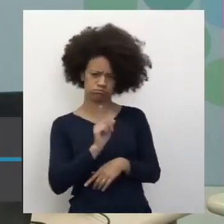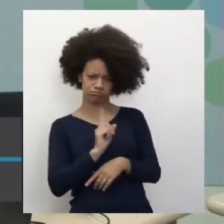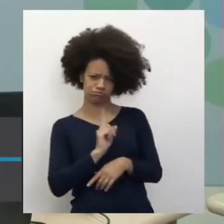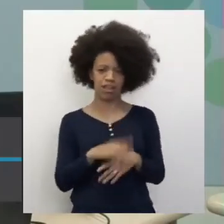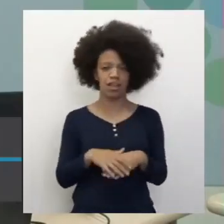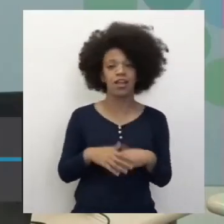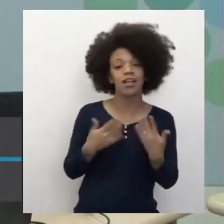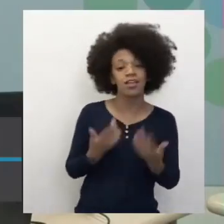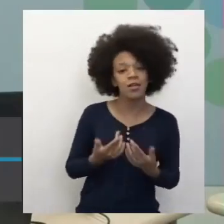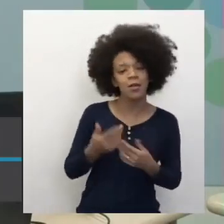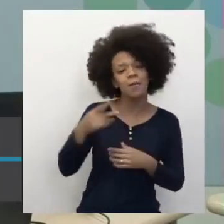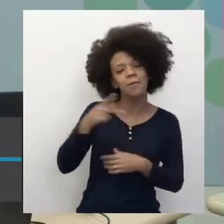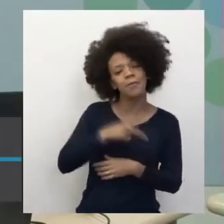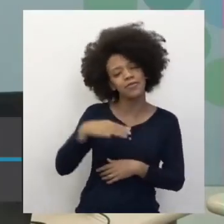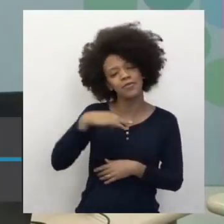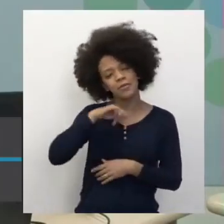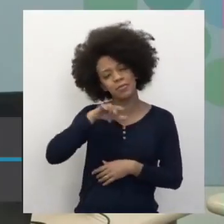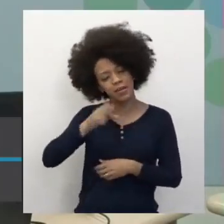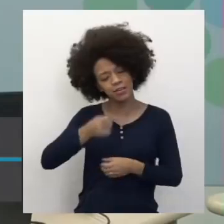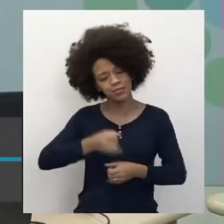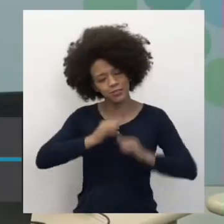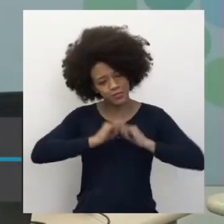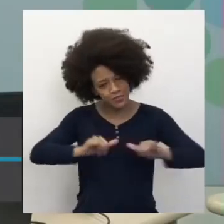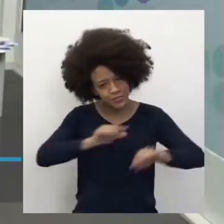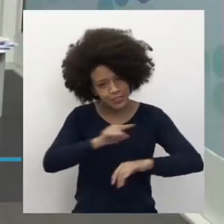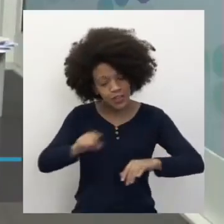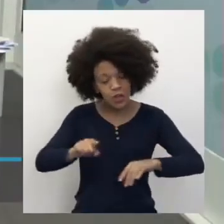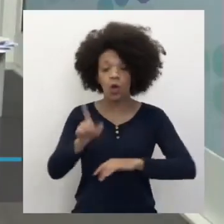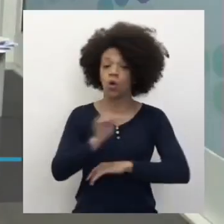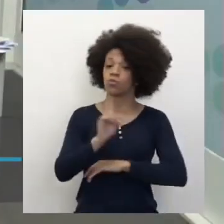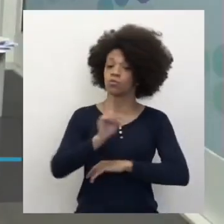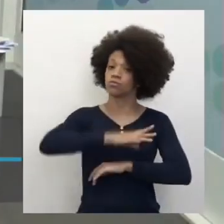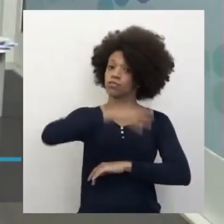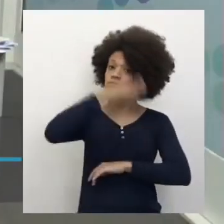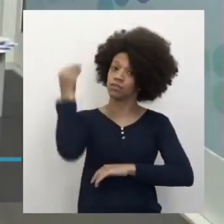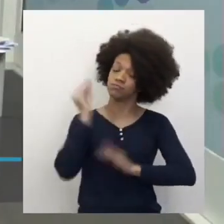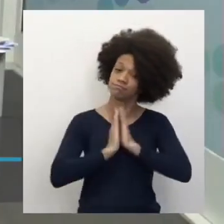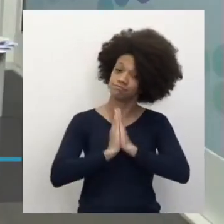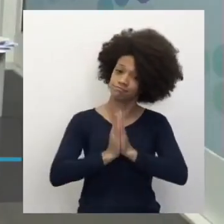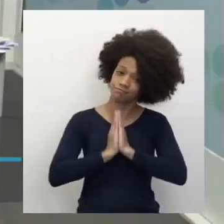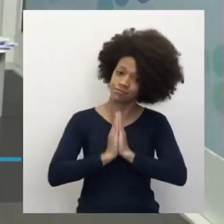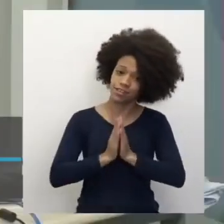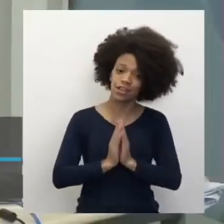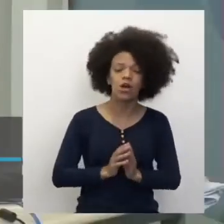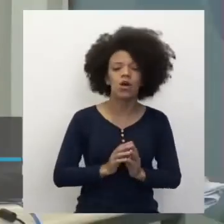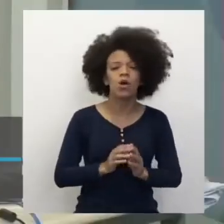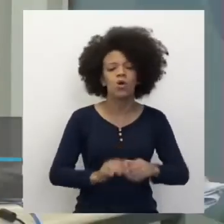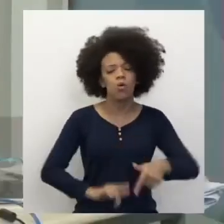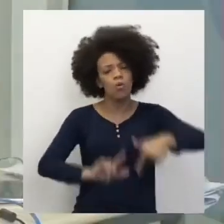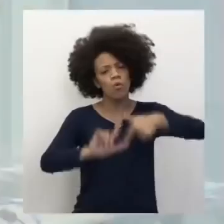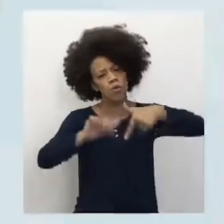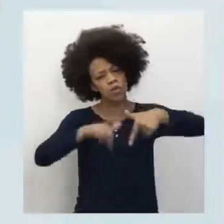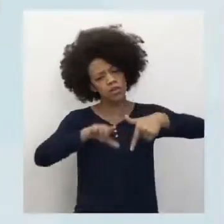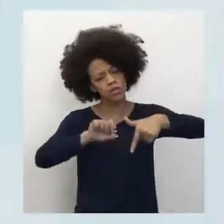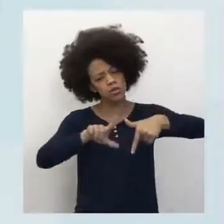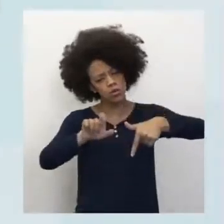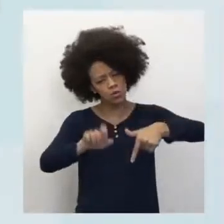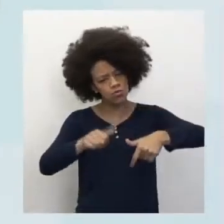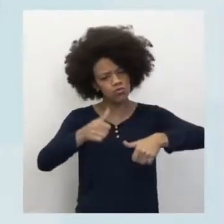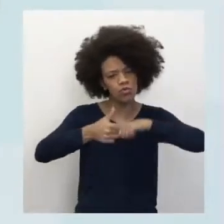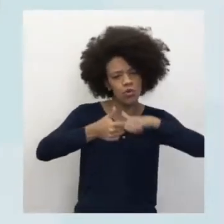aí o professor Magno vai dar os últimos informes. Não vai esquecer, por favor. Aí coloca o que você achou dessa aula aí, suas impressões,